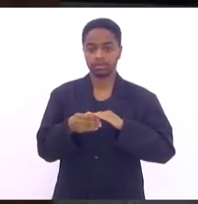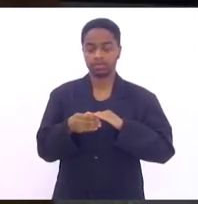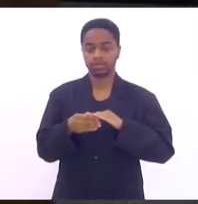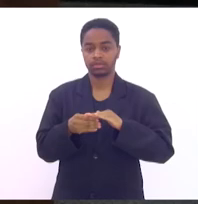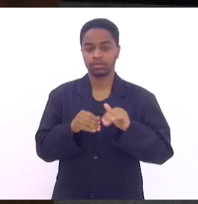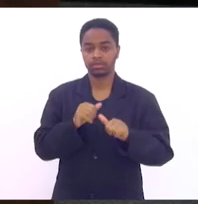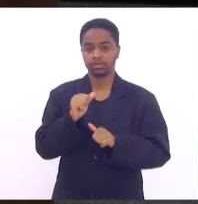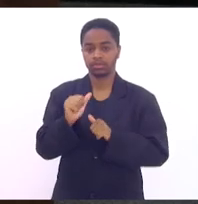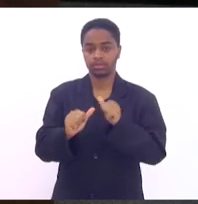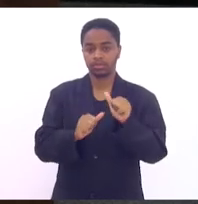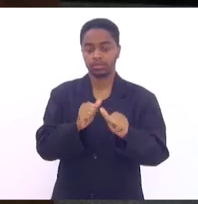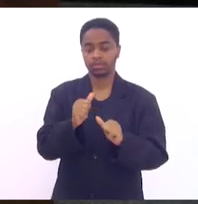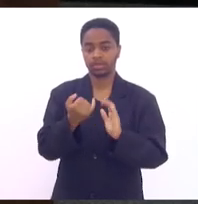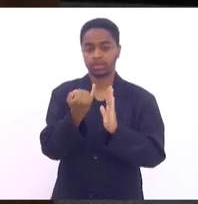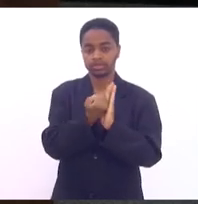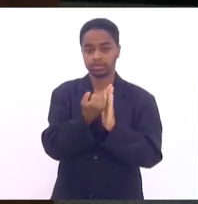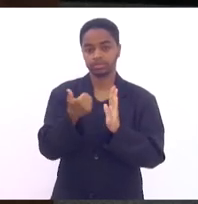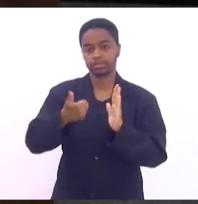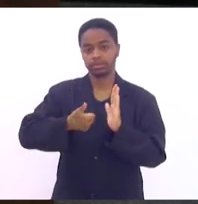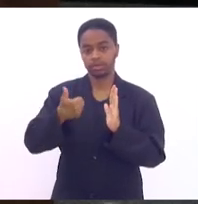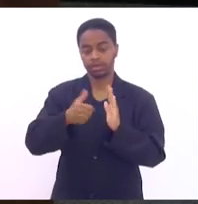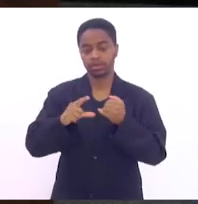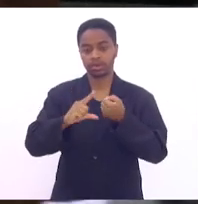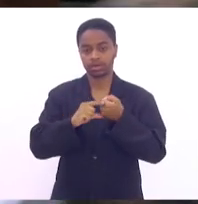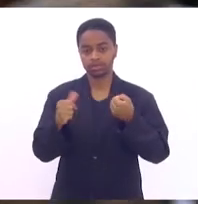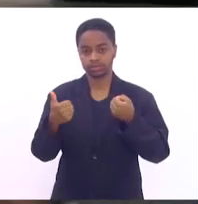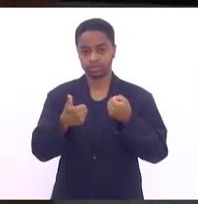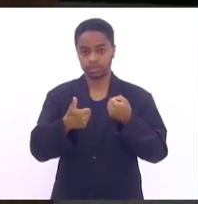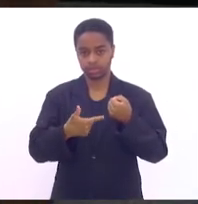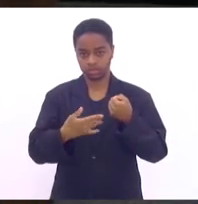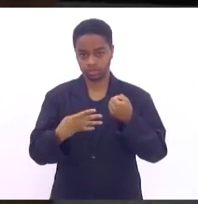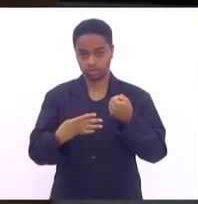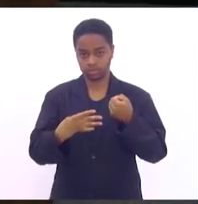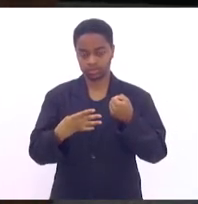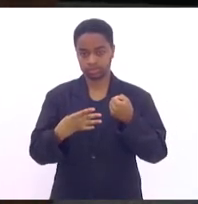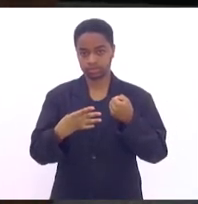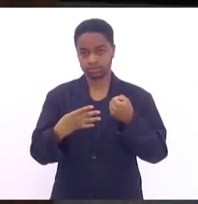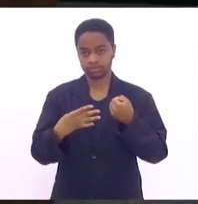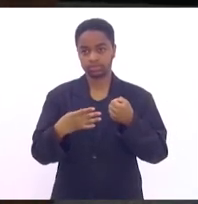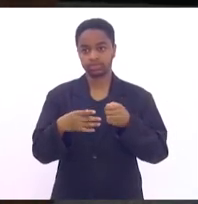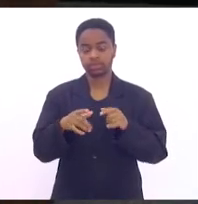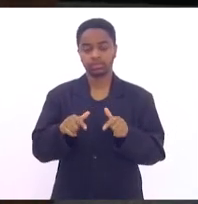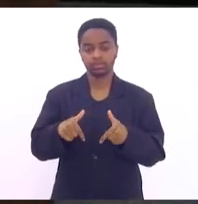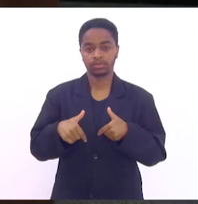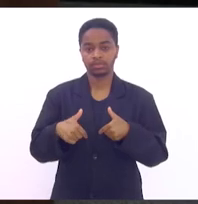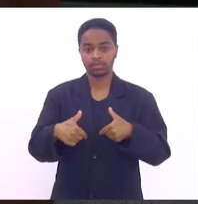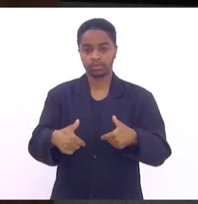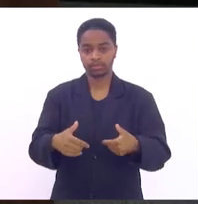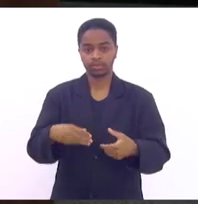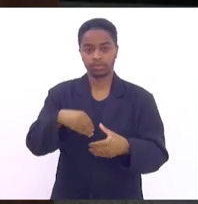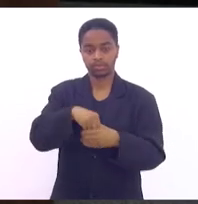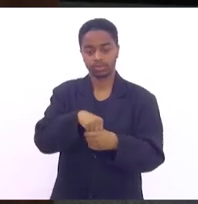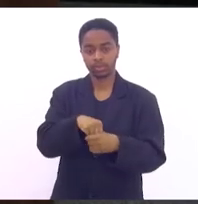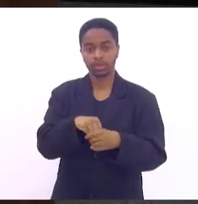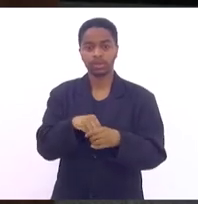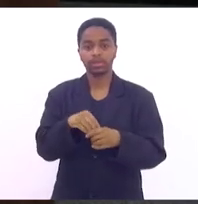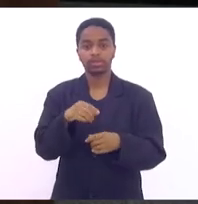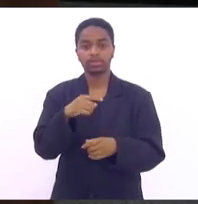alterando o inciso 1º do artigo 14, em operação ou prestação interna, saindo